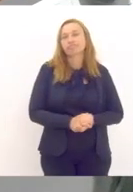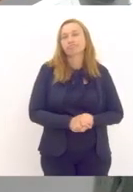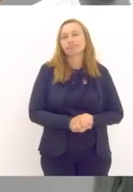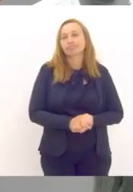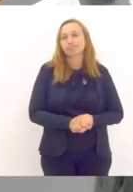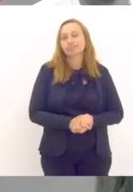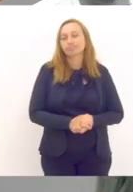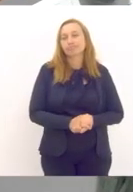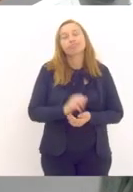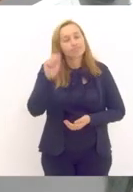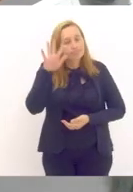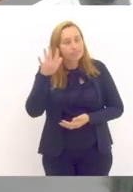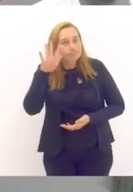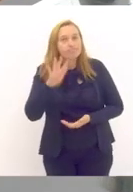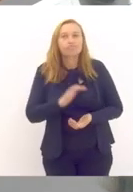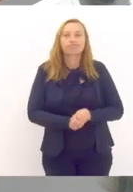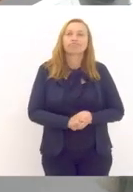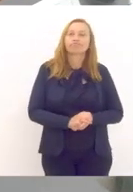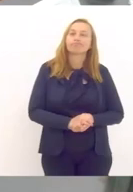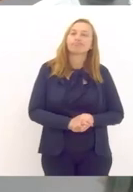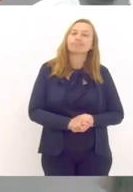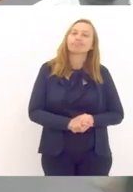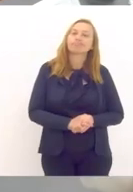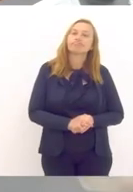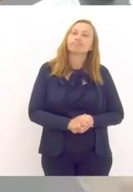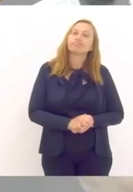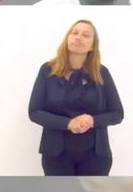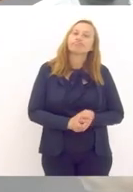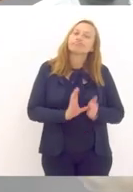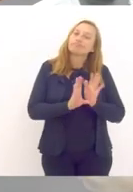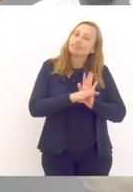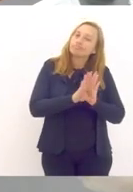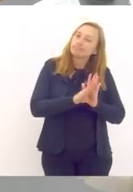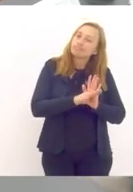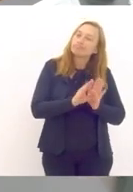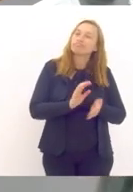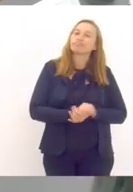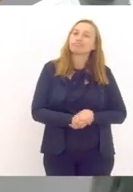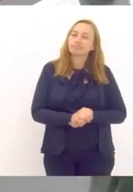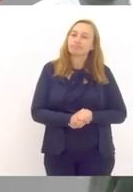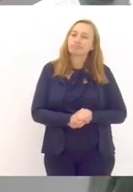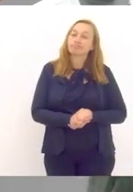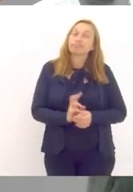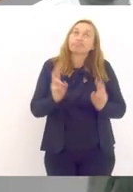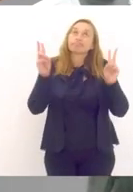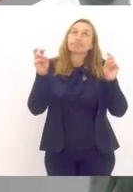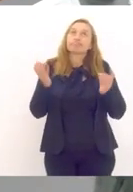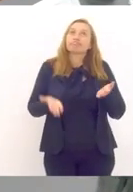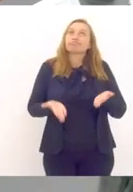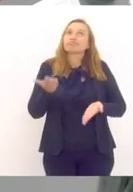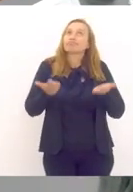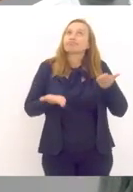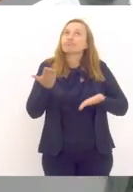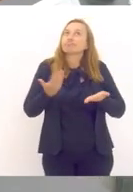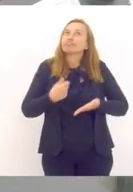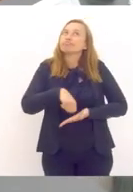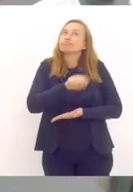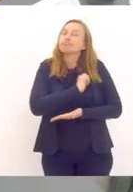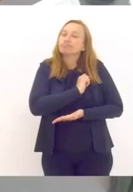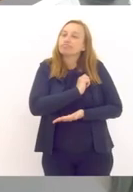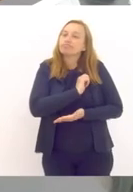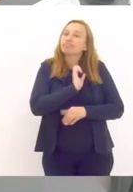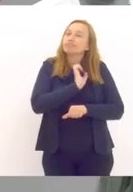enfim, geral, não conceitual, mas sobre os conceitos que regem a questão do equilíbrio fiscal